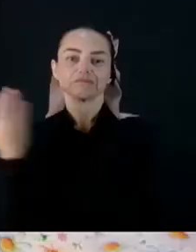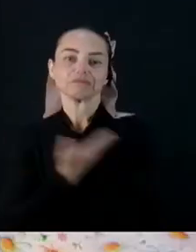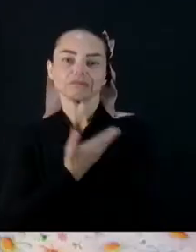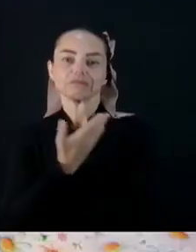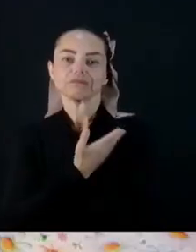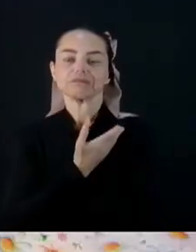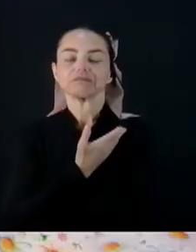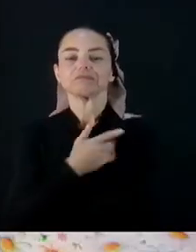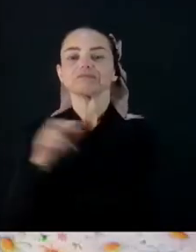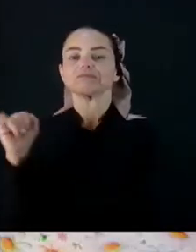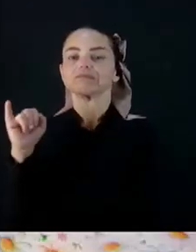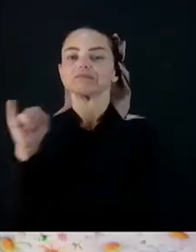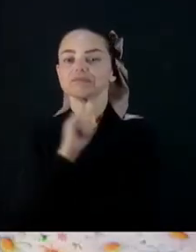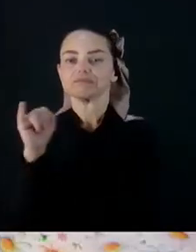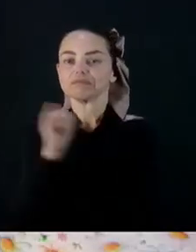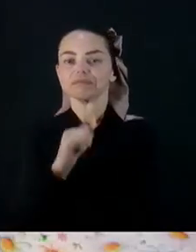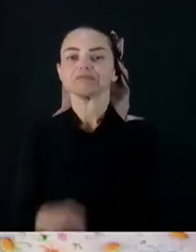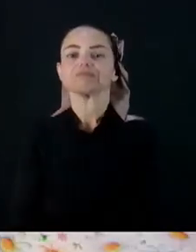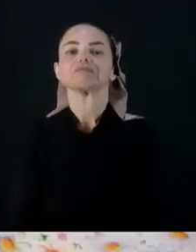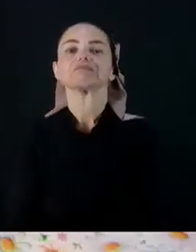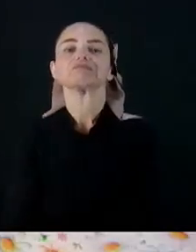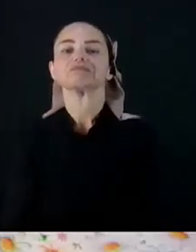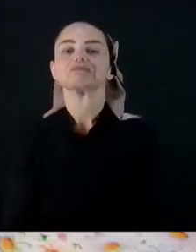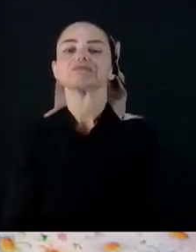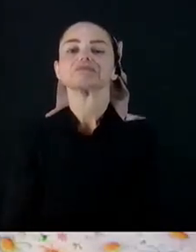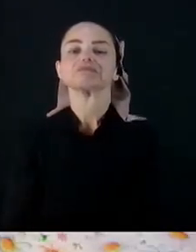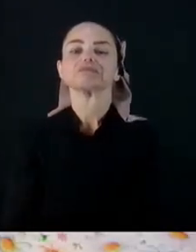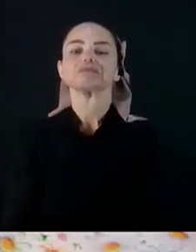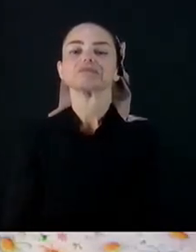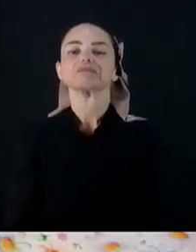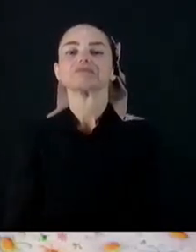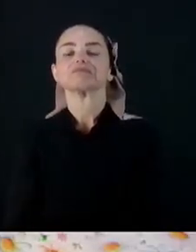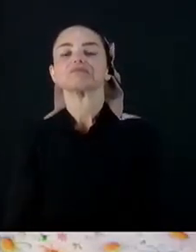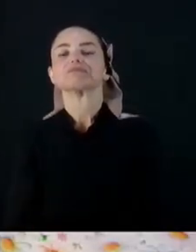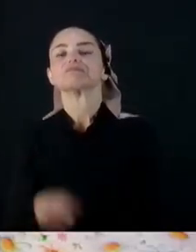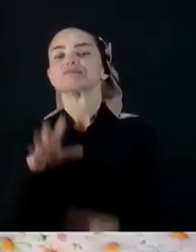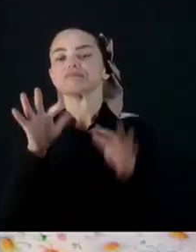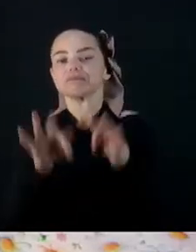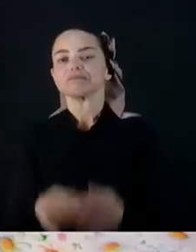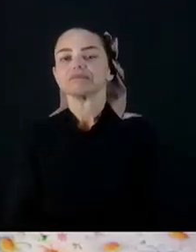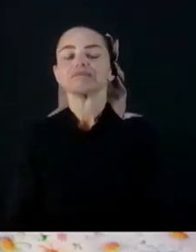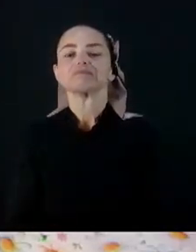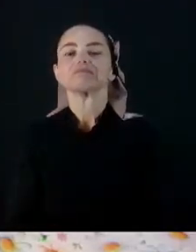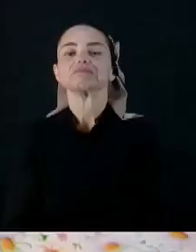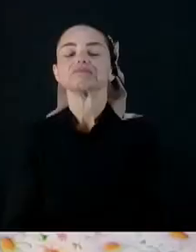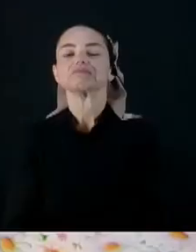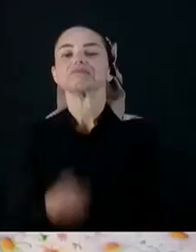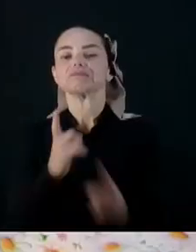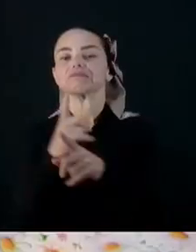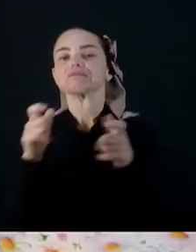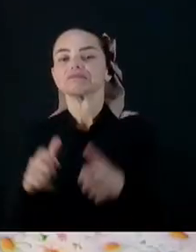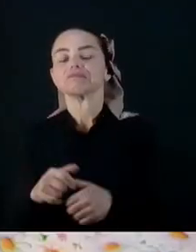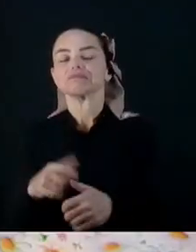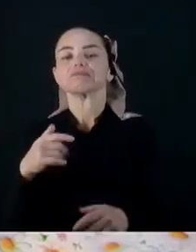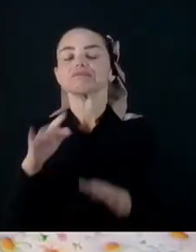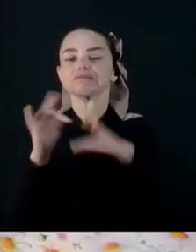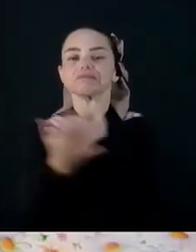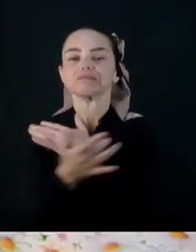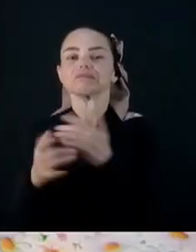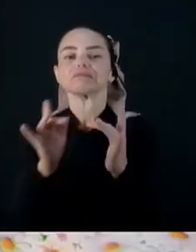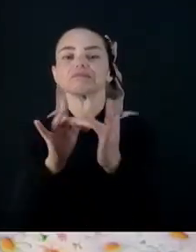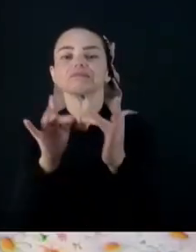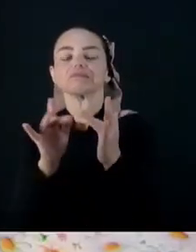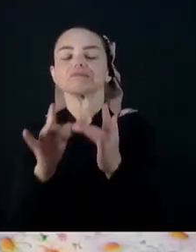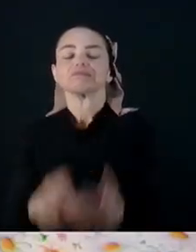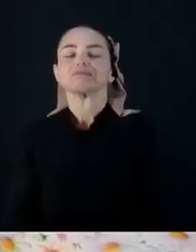né? Muito lindo. E Márcia, pra gente ir finalizando, onde o pessoal te encontra? Rede social, contato, onde você dá